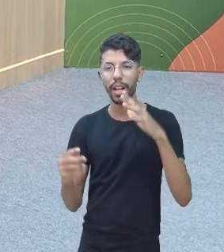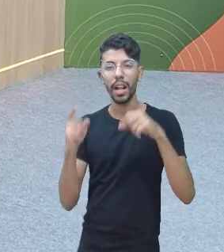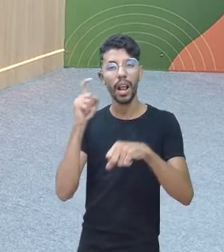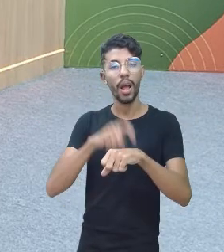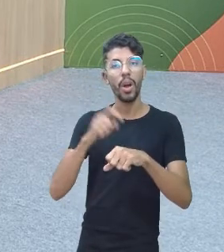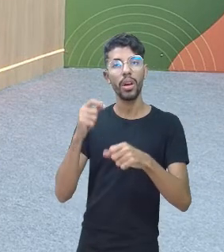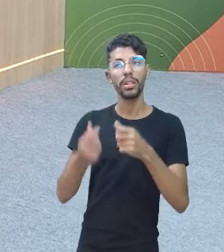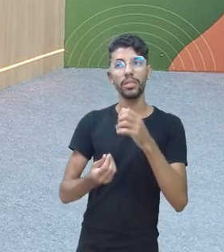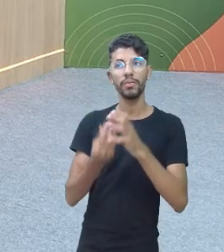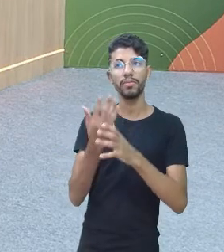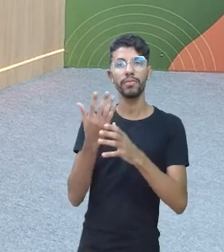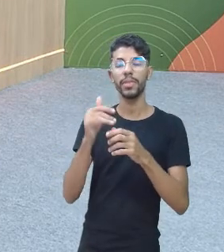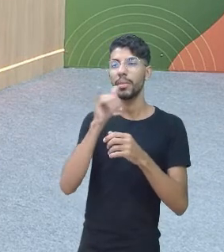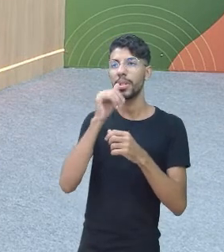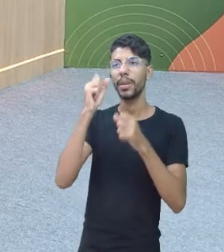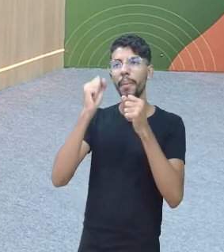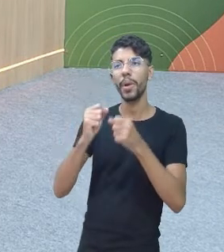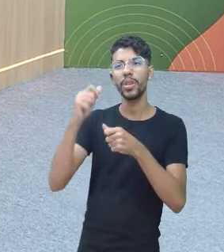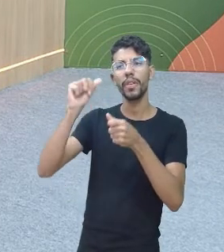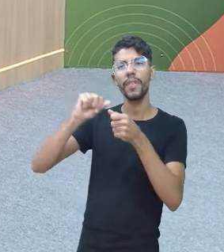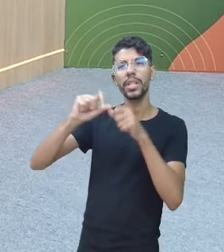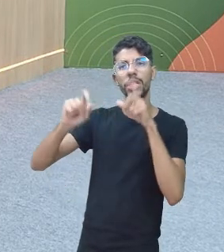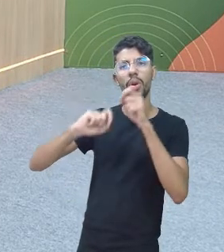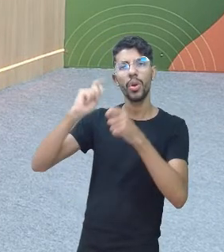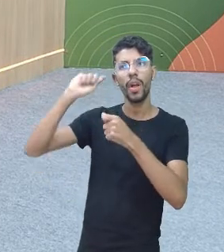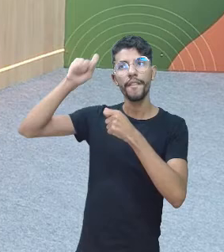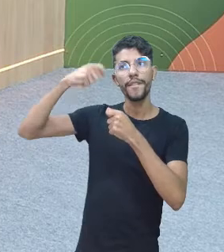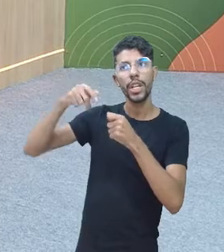em formato de vídeo, utilizando imagens,